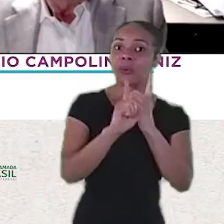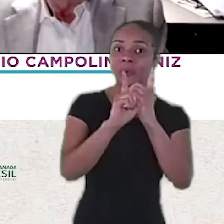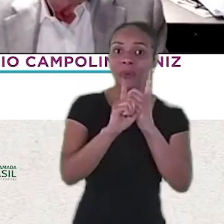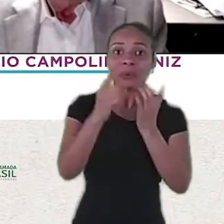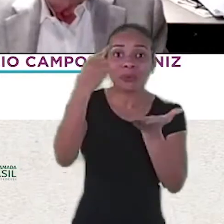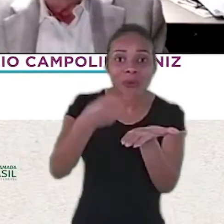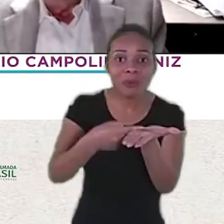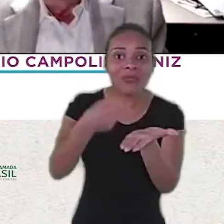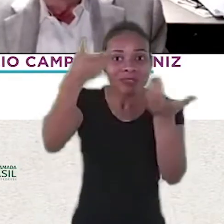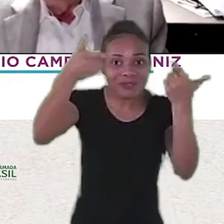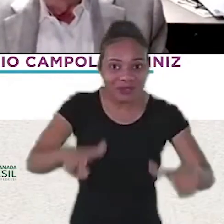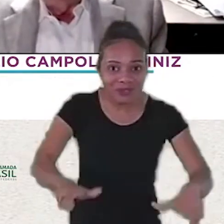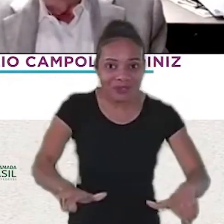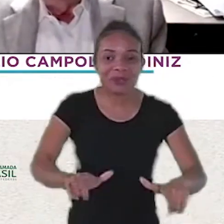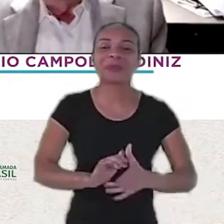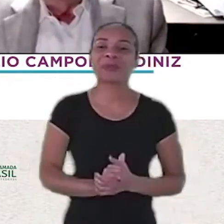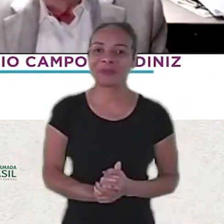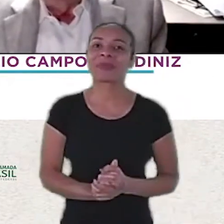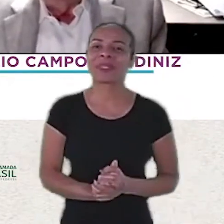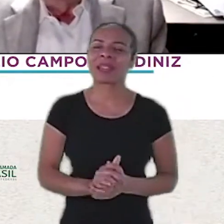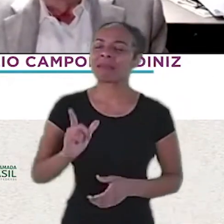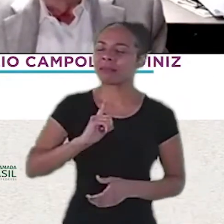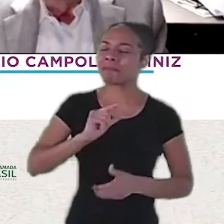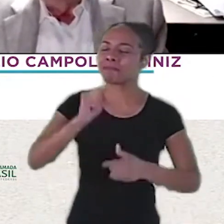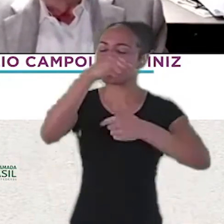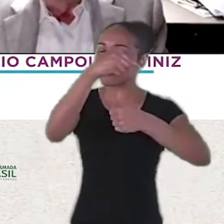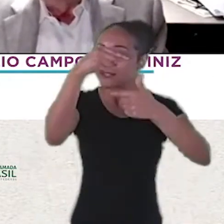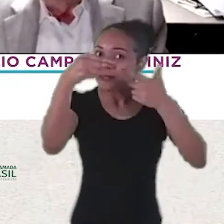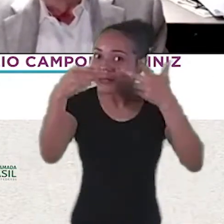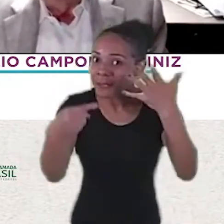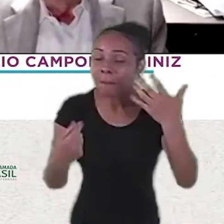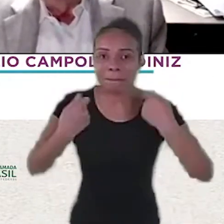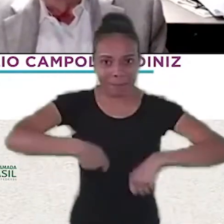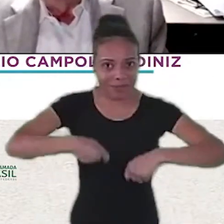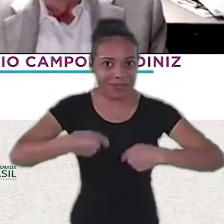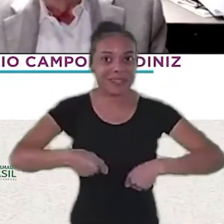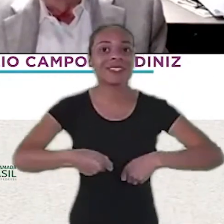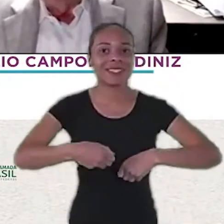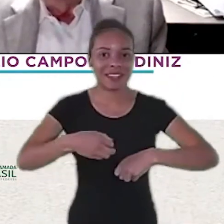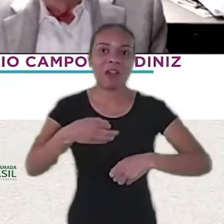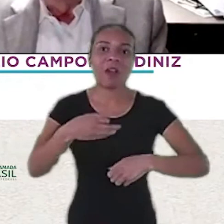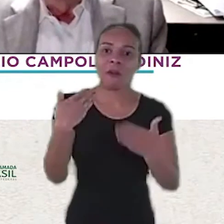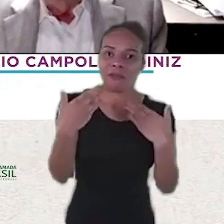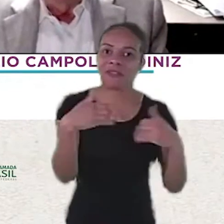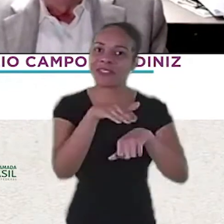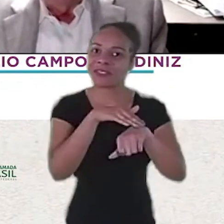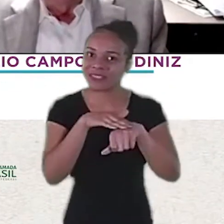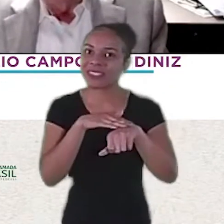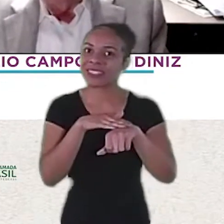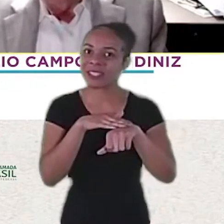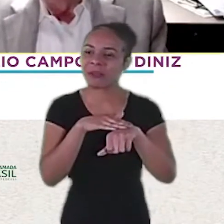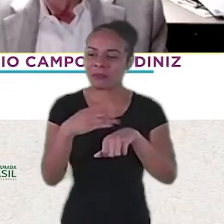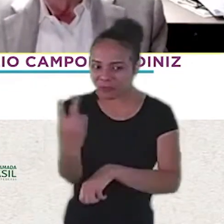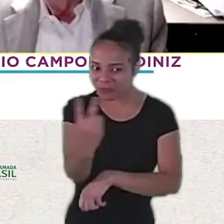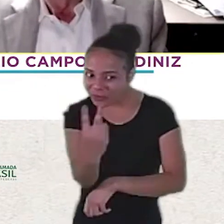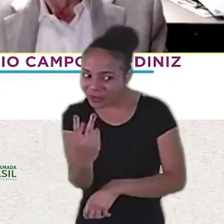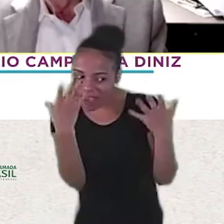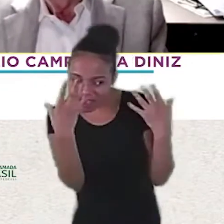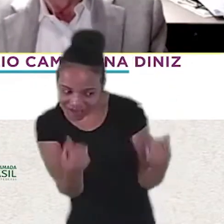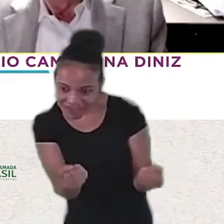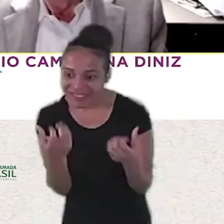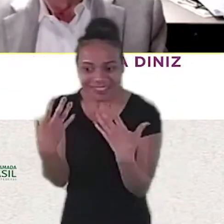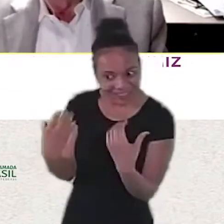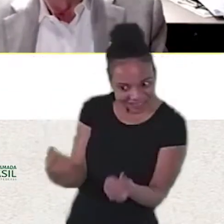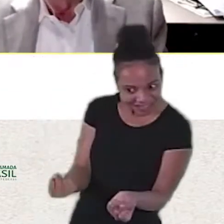em ser abordados. Vocês combinarem, estão convidados de novo. Topam? Tudo bem. De